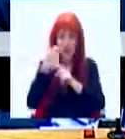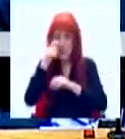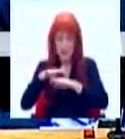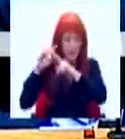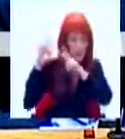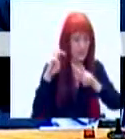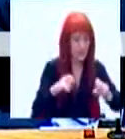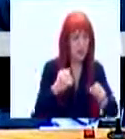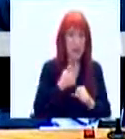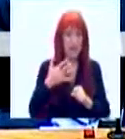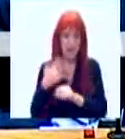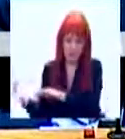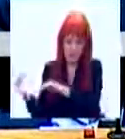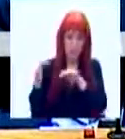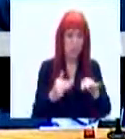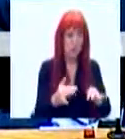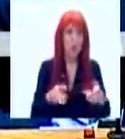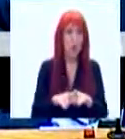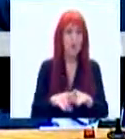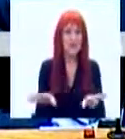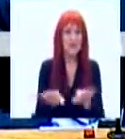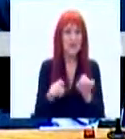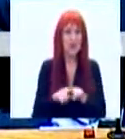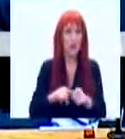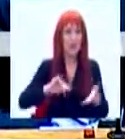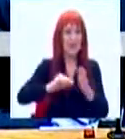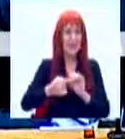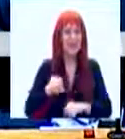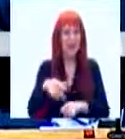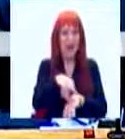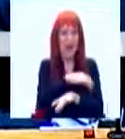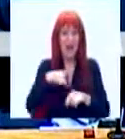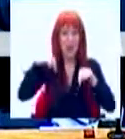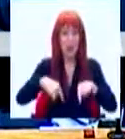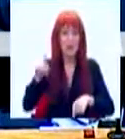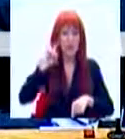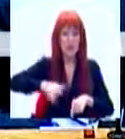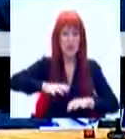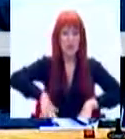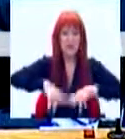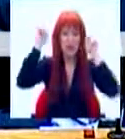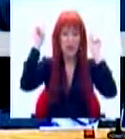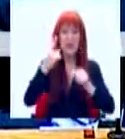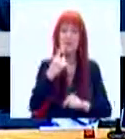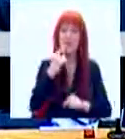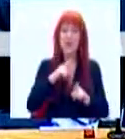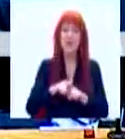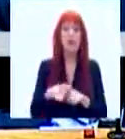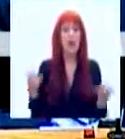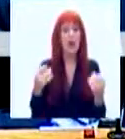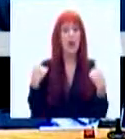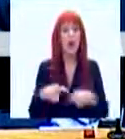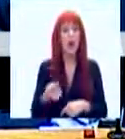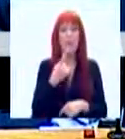investigadores e empresas, assim como testes clínicos que hoje são sobretudo desenvolvidos no Reino Unido e com certeza